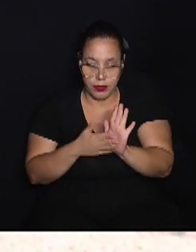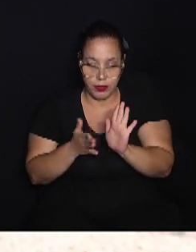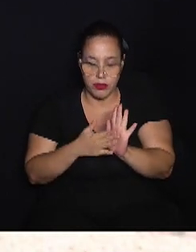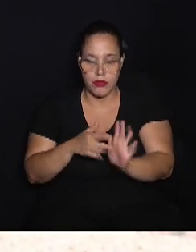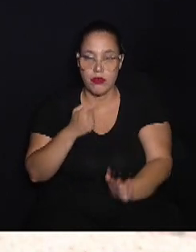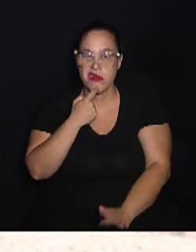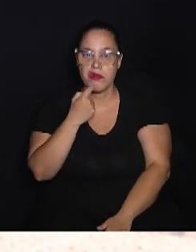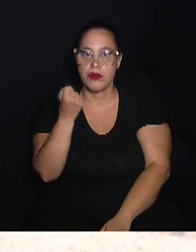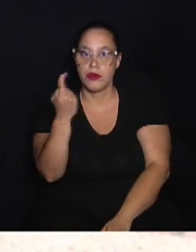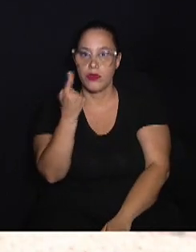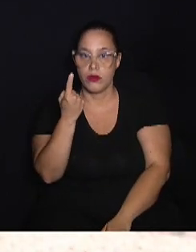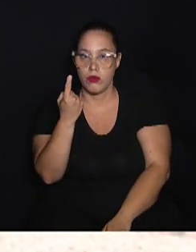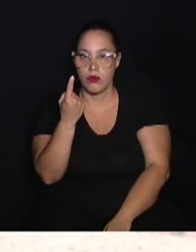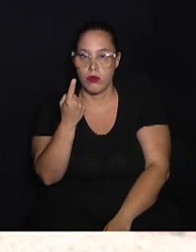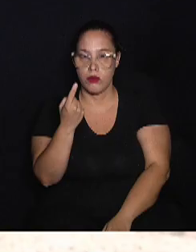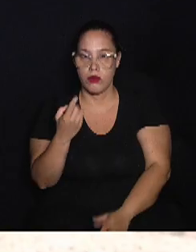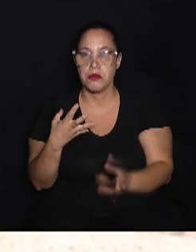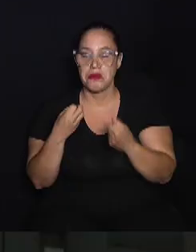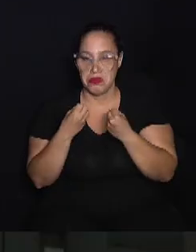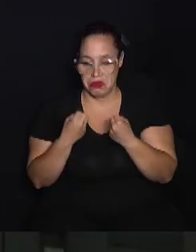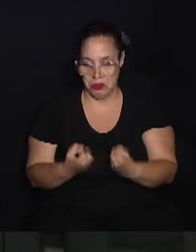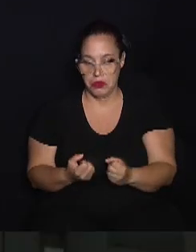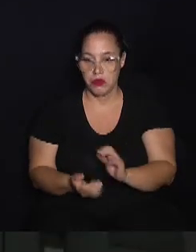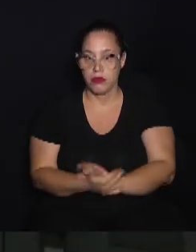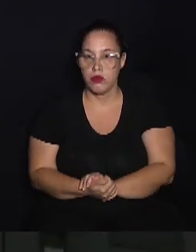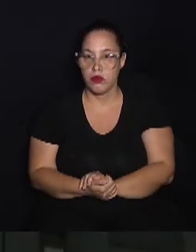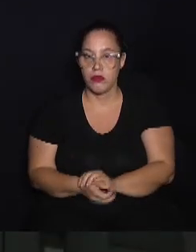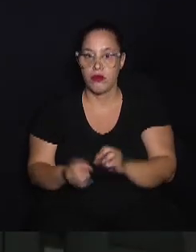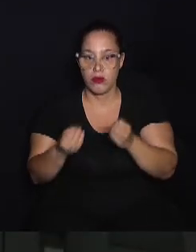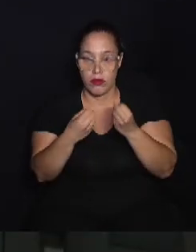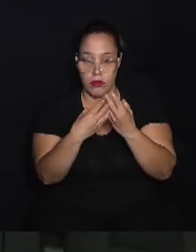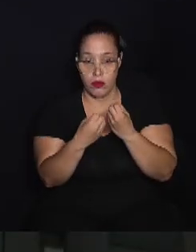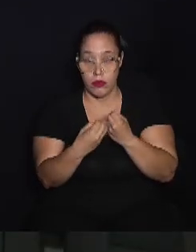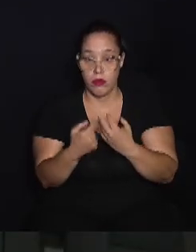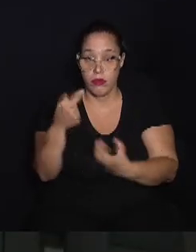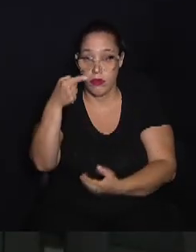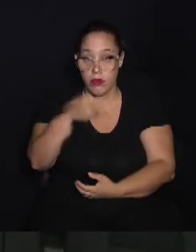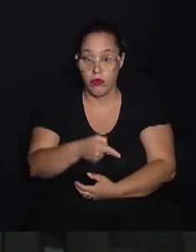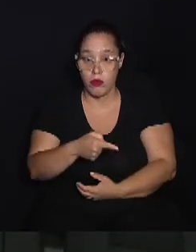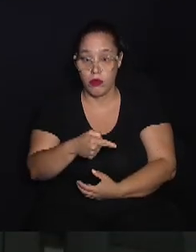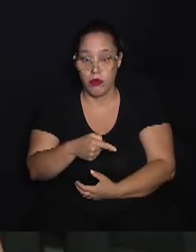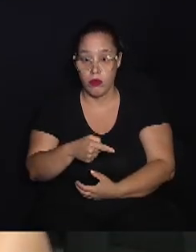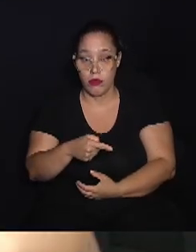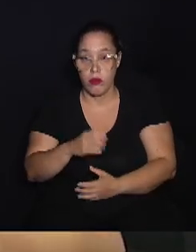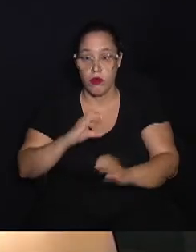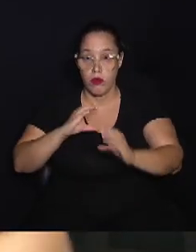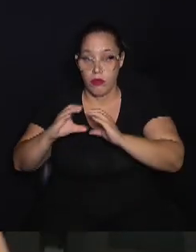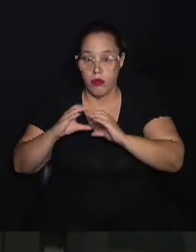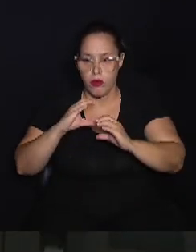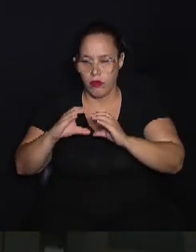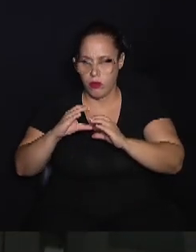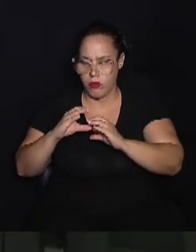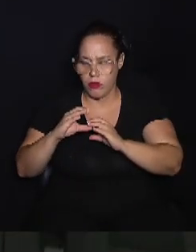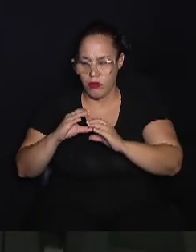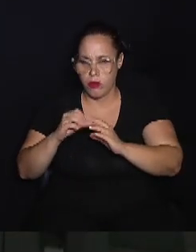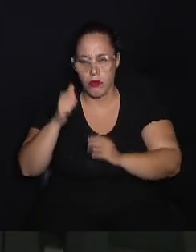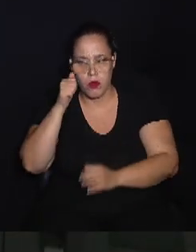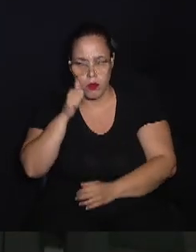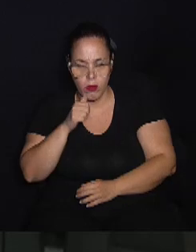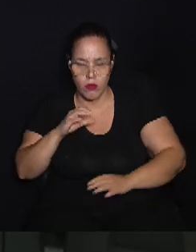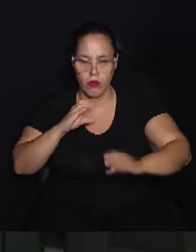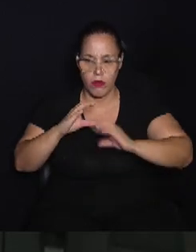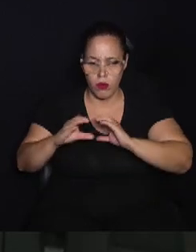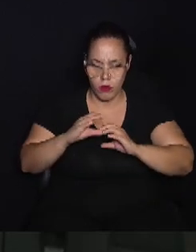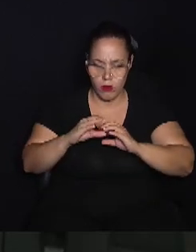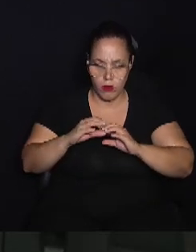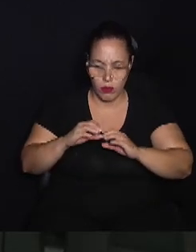seria um dos Municípios beneficiados a informação que nós tivemos por parte do Conselho tanto conselho da mulher como do Conselho